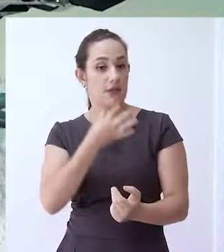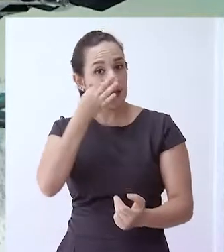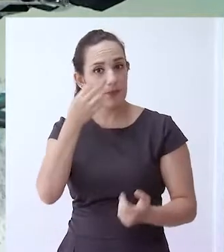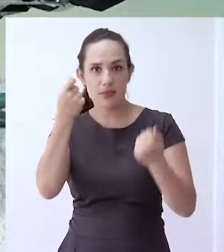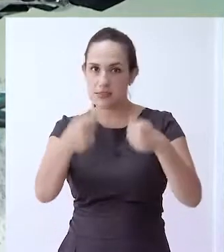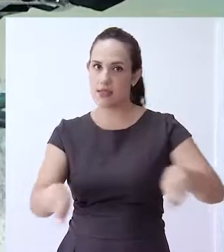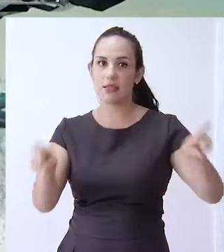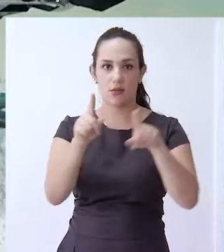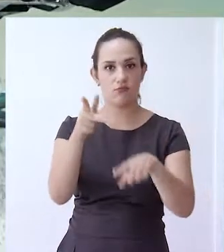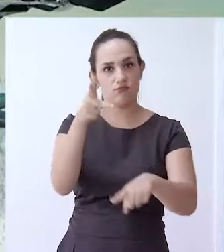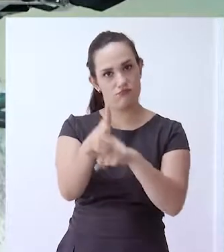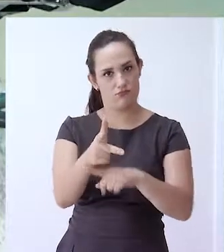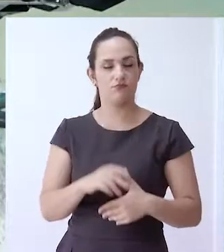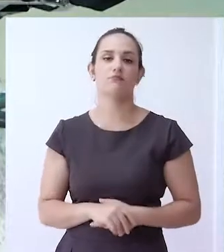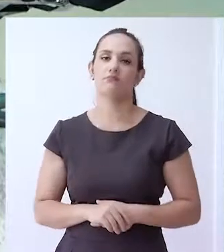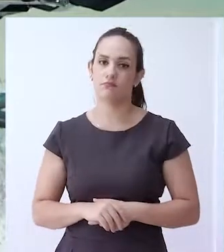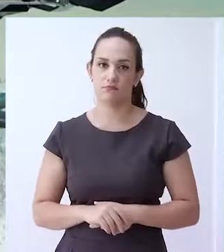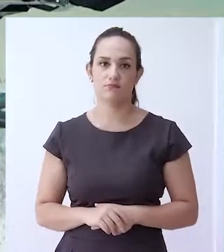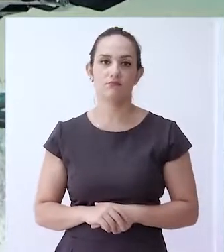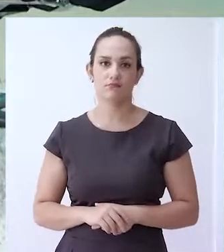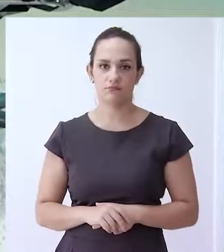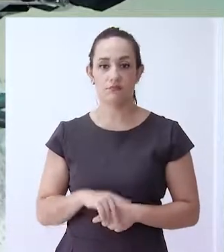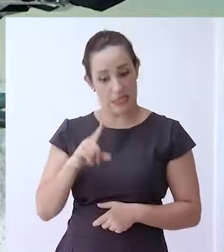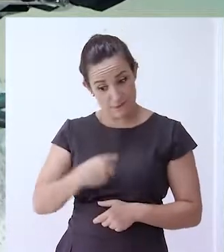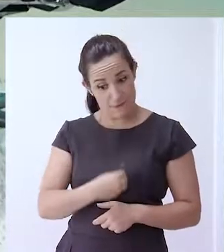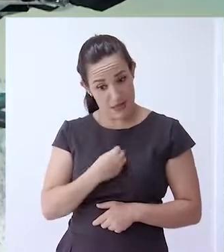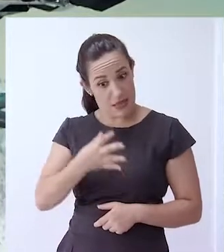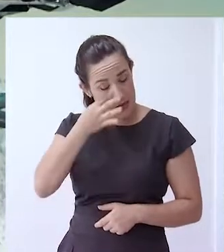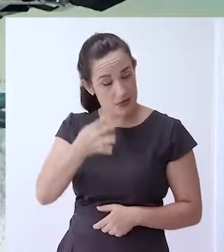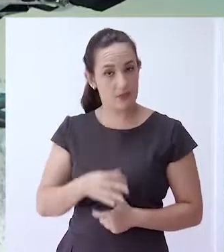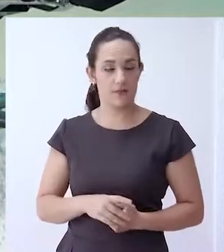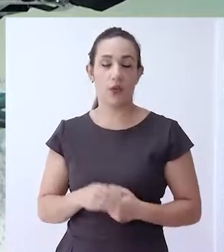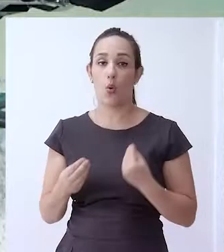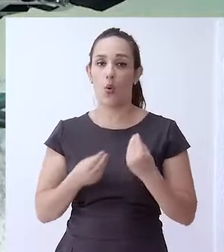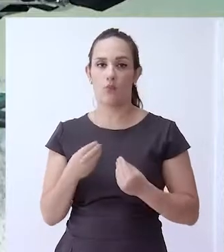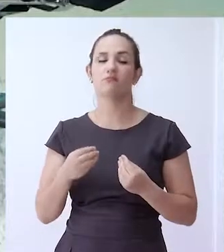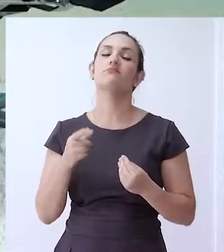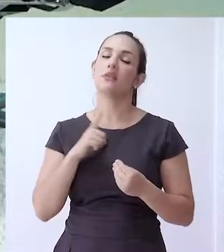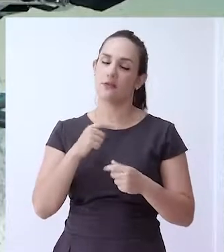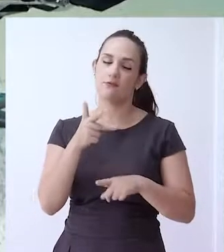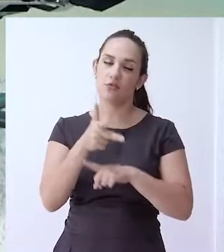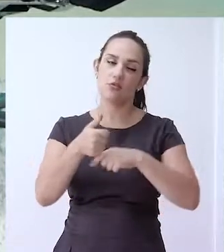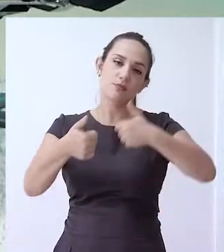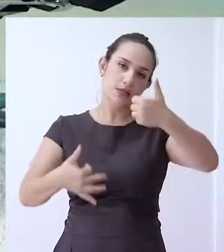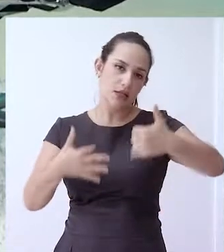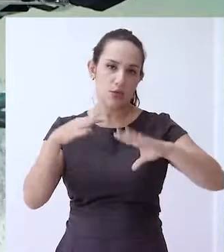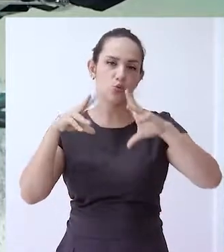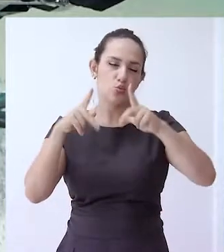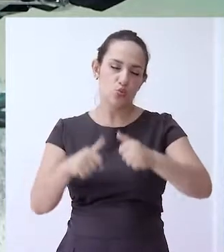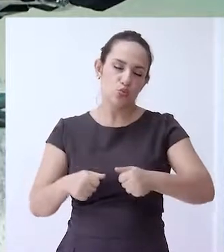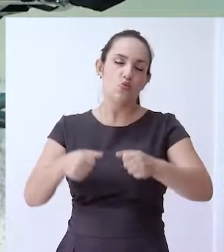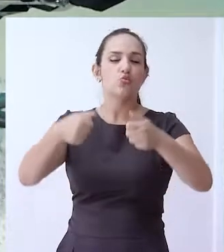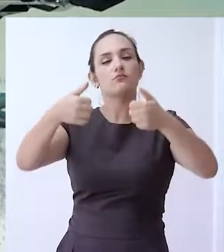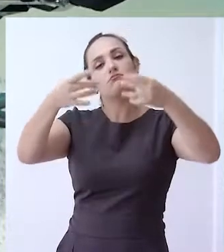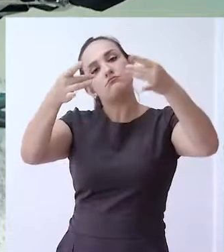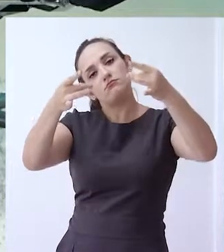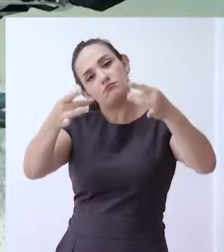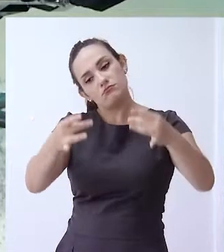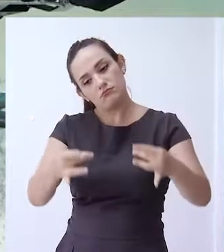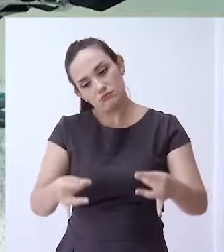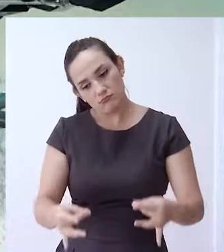audiências sem a necessidade do vídeo. Ou seja, que elas fossem presenciais. Ali nesse vídeo é